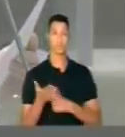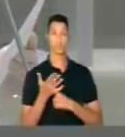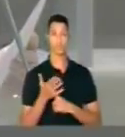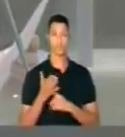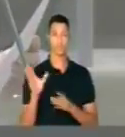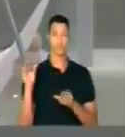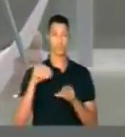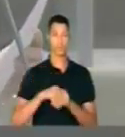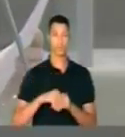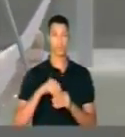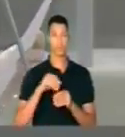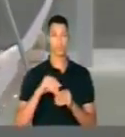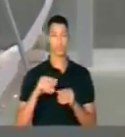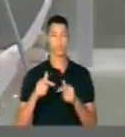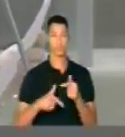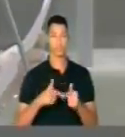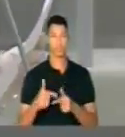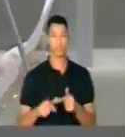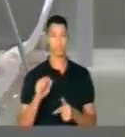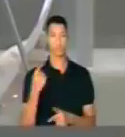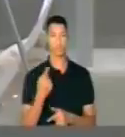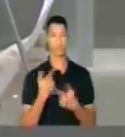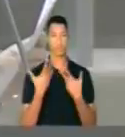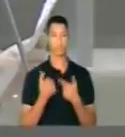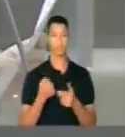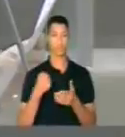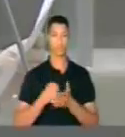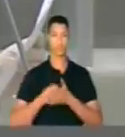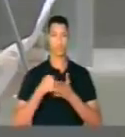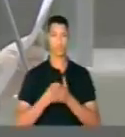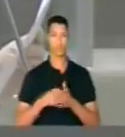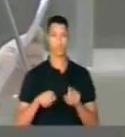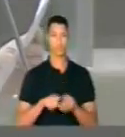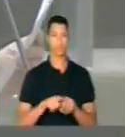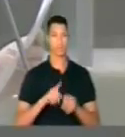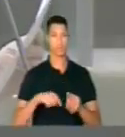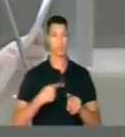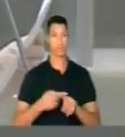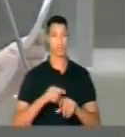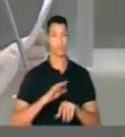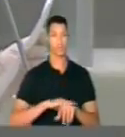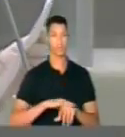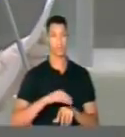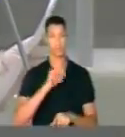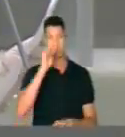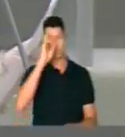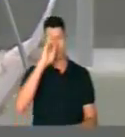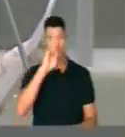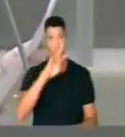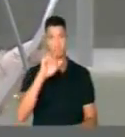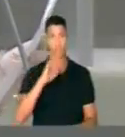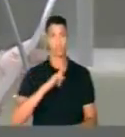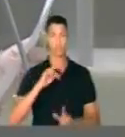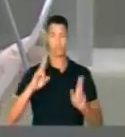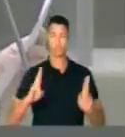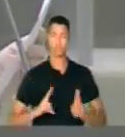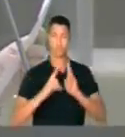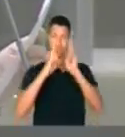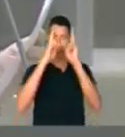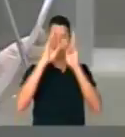a incorporar-se a essa jornada que vamos enfrentar, que além de ser mais um templo do Senhor, será um